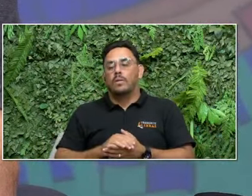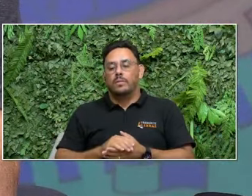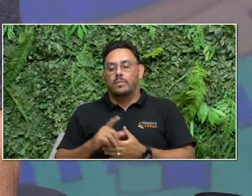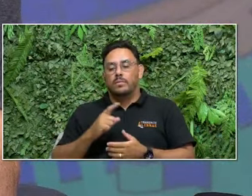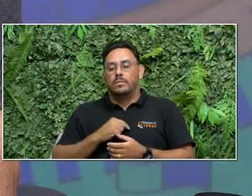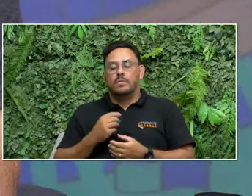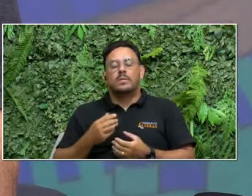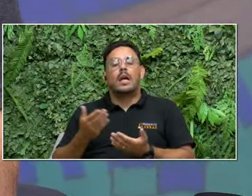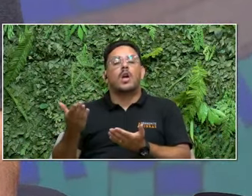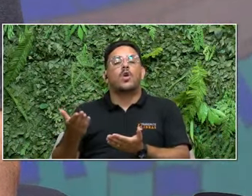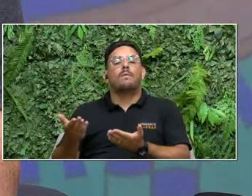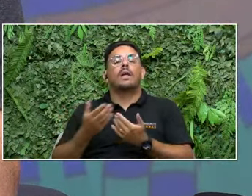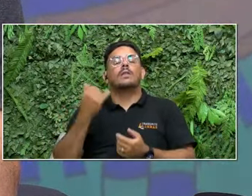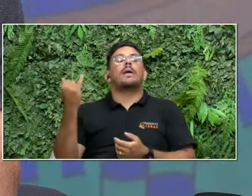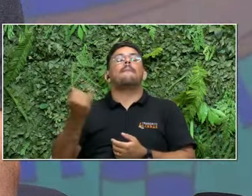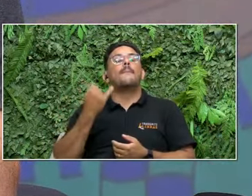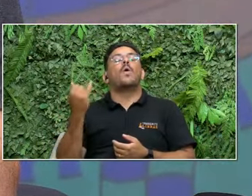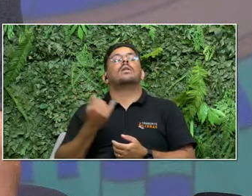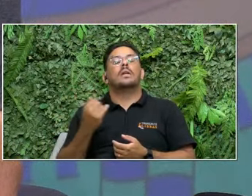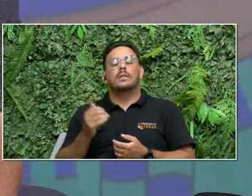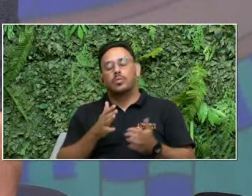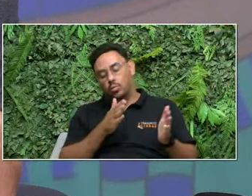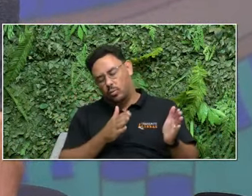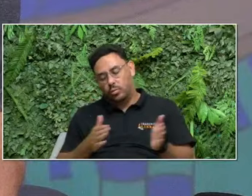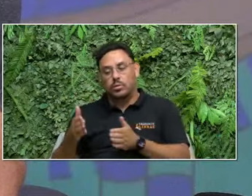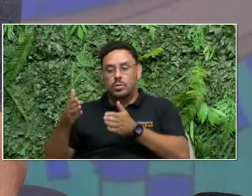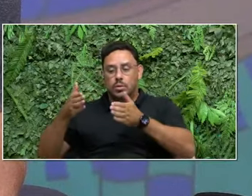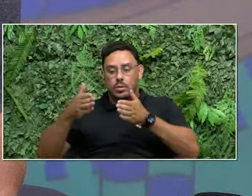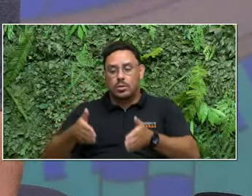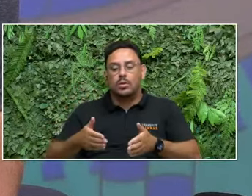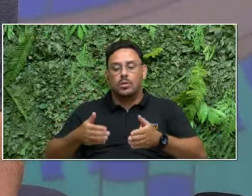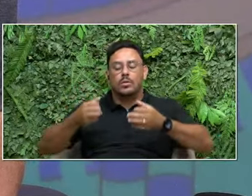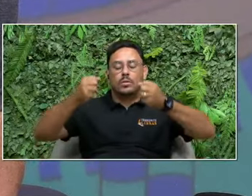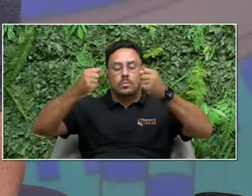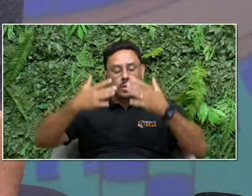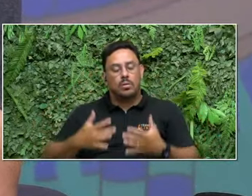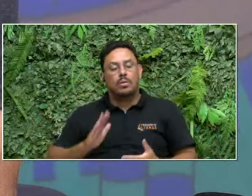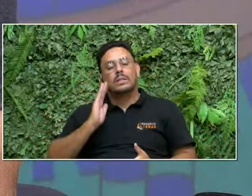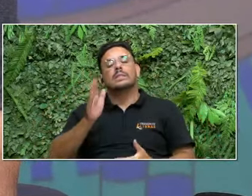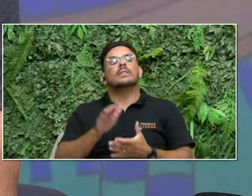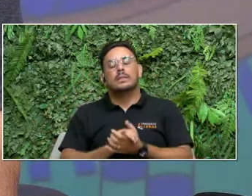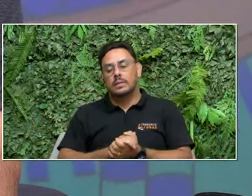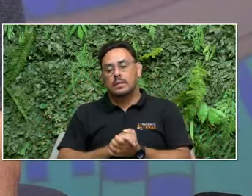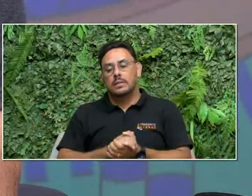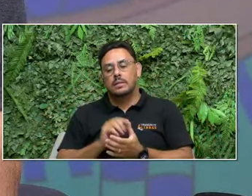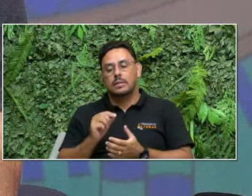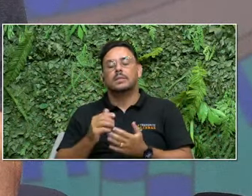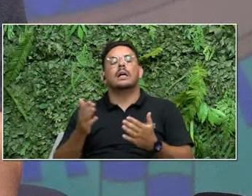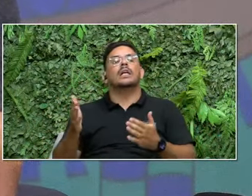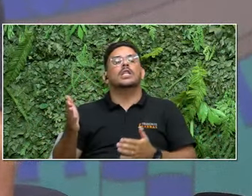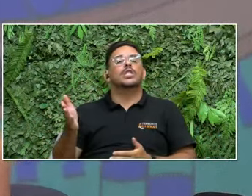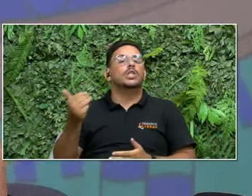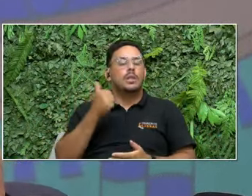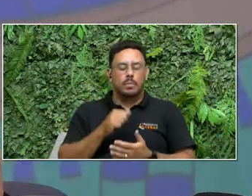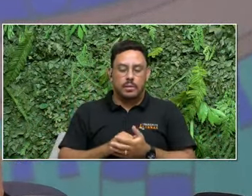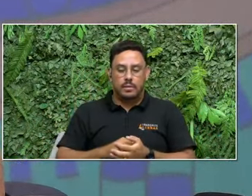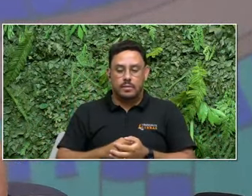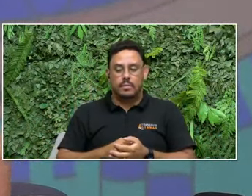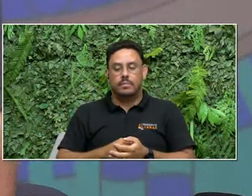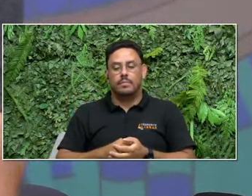temos convidade importante na nossa jornada esportiva chegou deu declarações chama aí vai